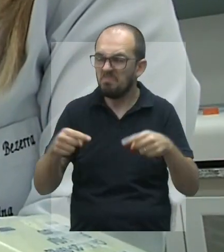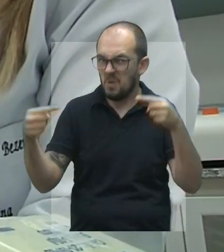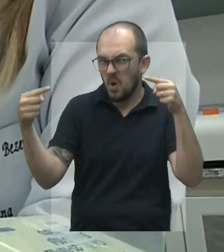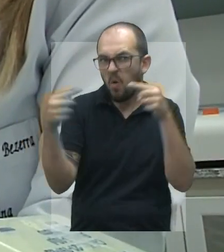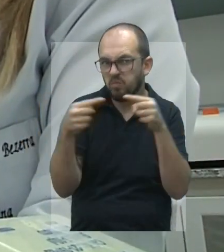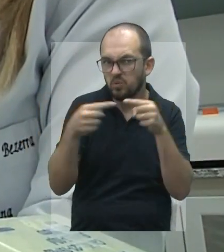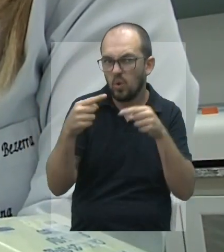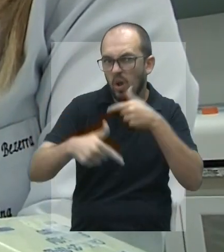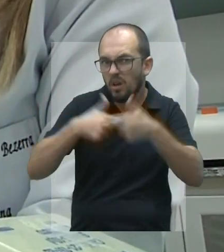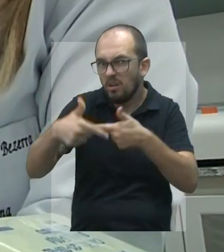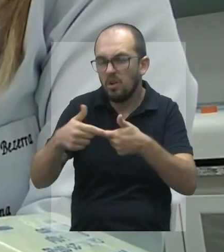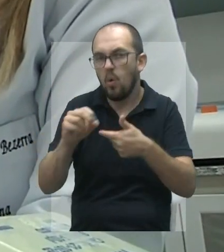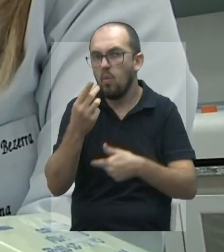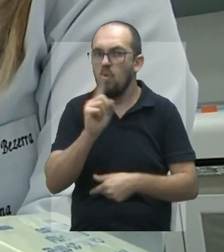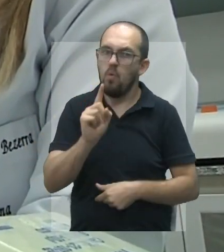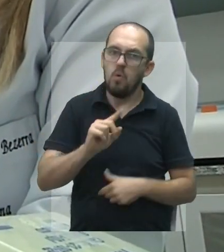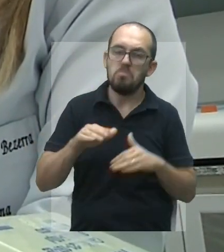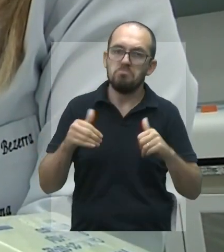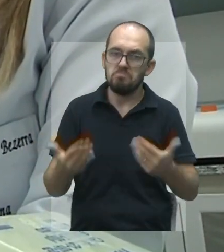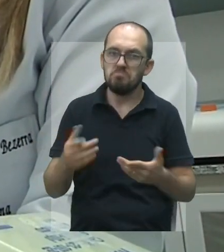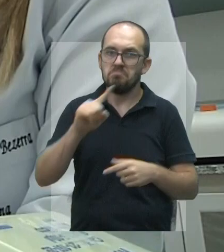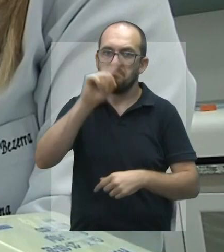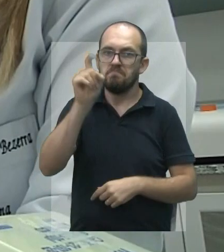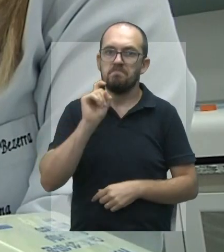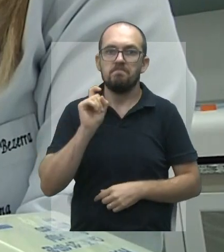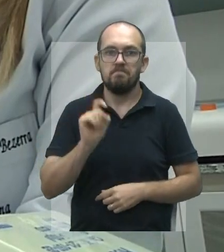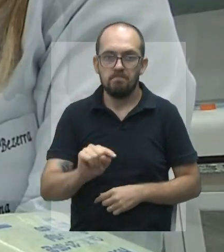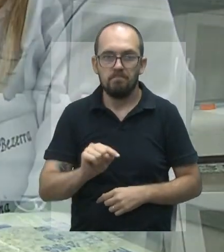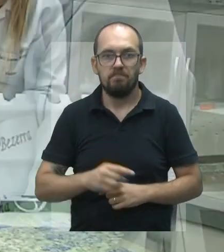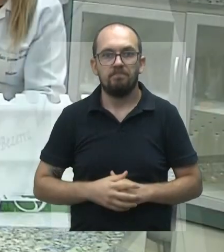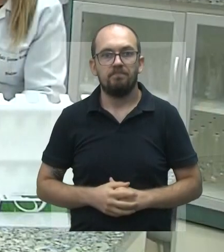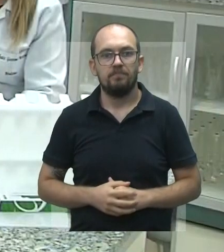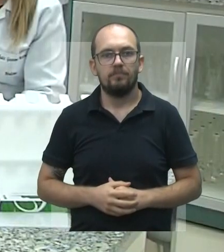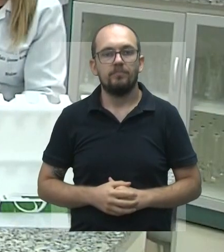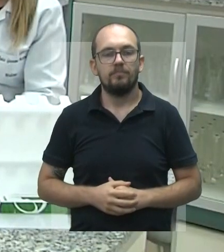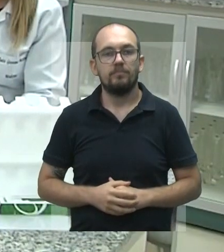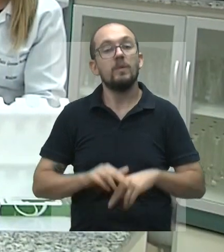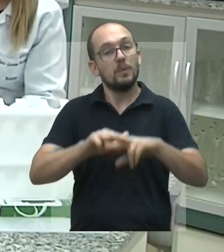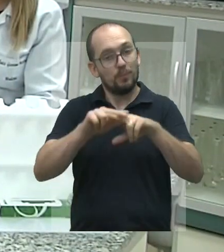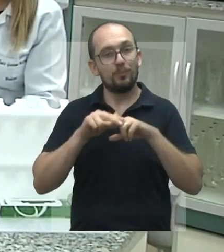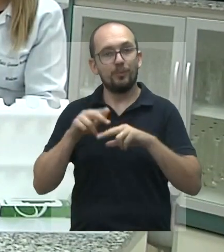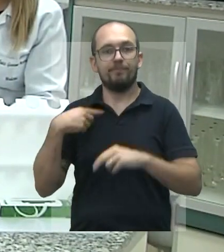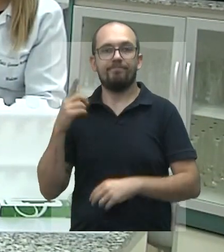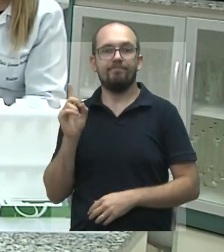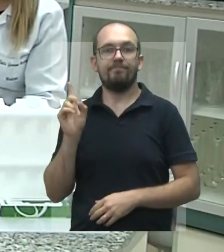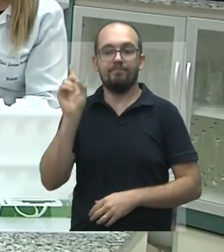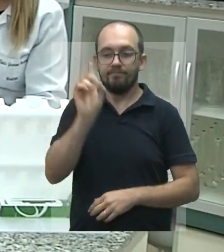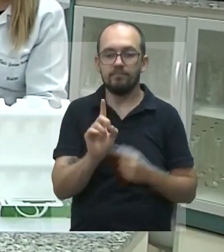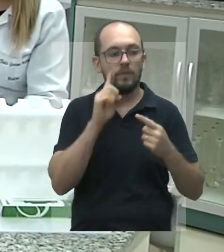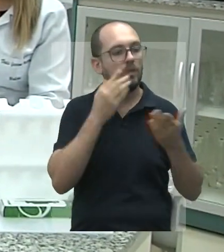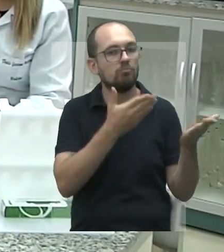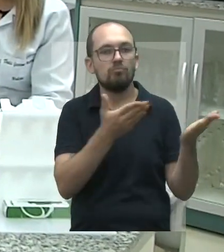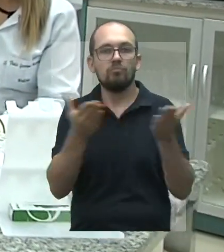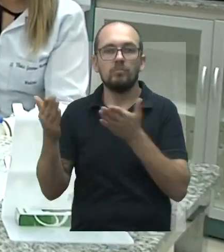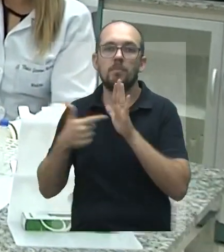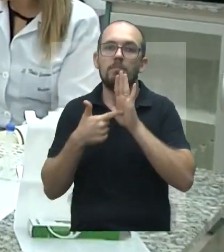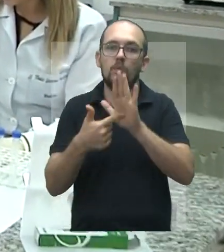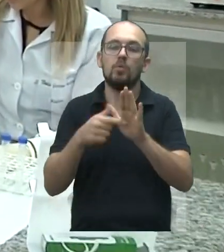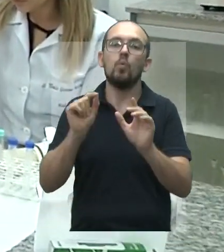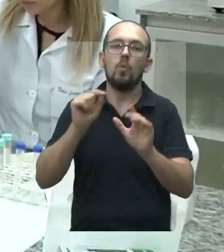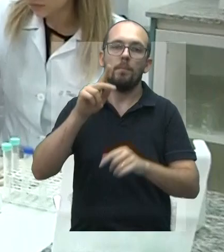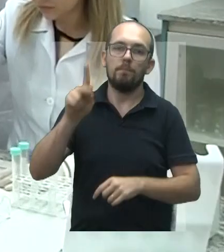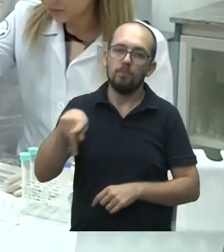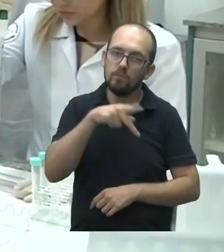ao certo o real benefício da água ozonizada. É justamente por isso que professores e alunos da Faculdade